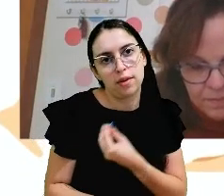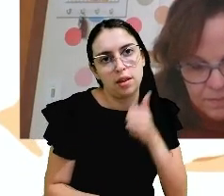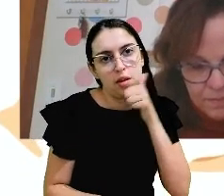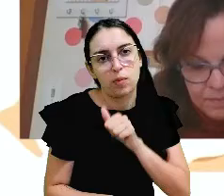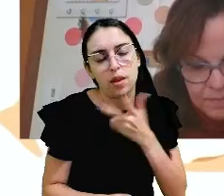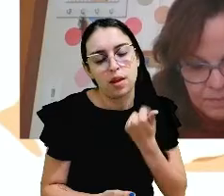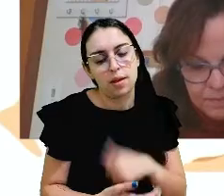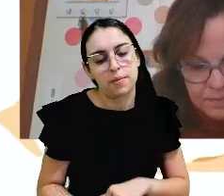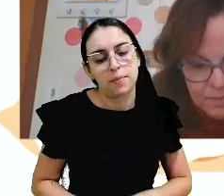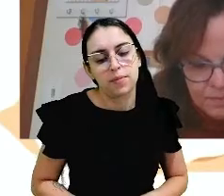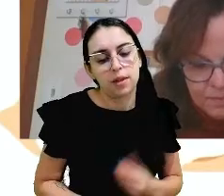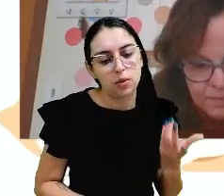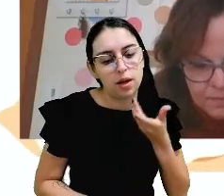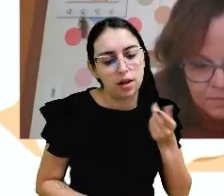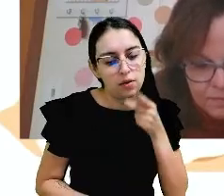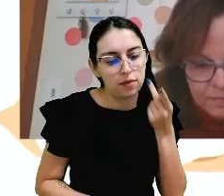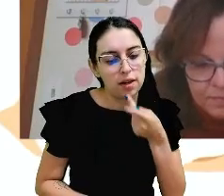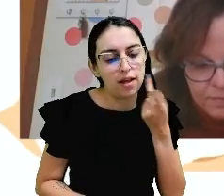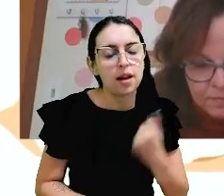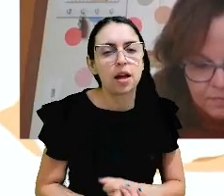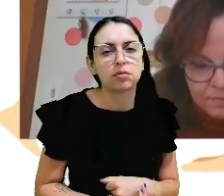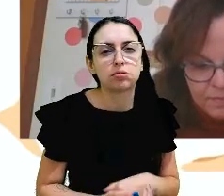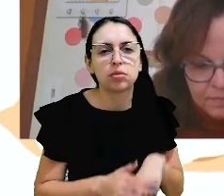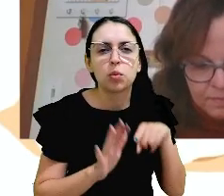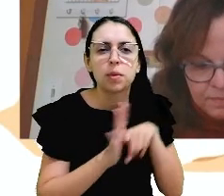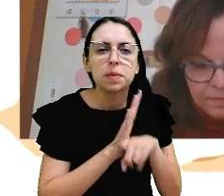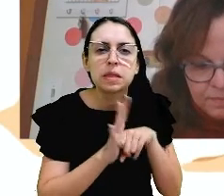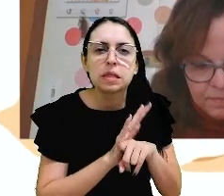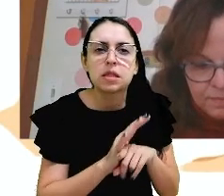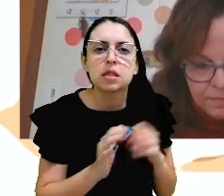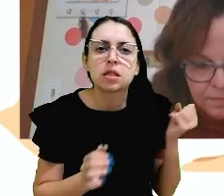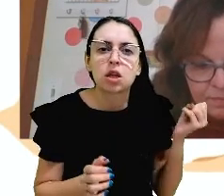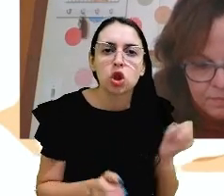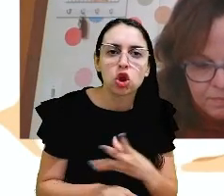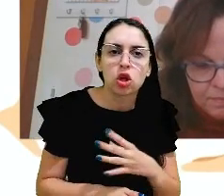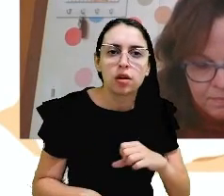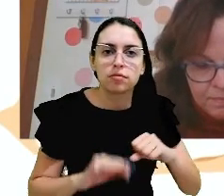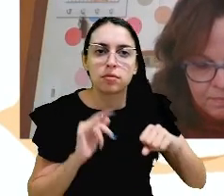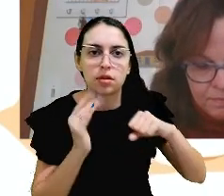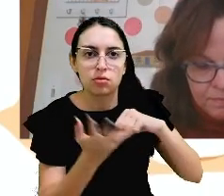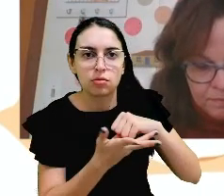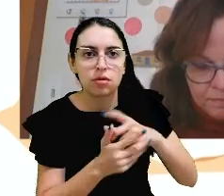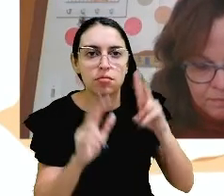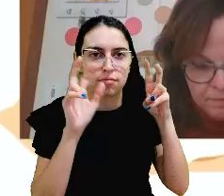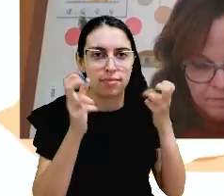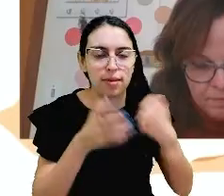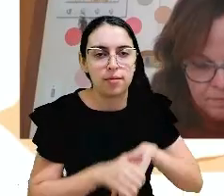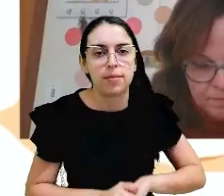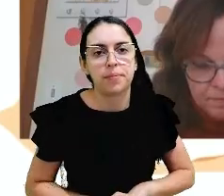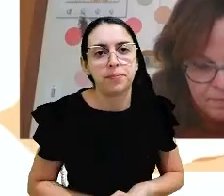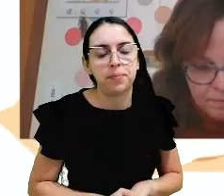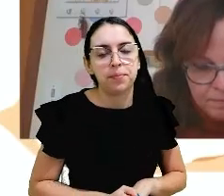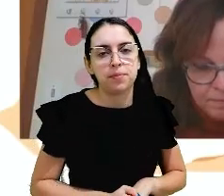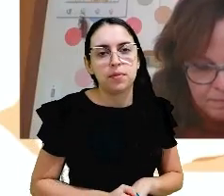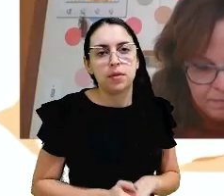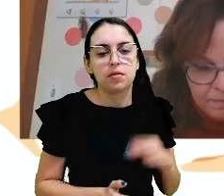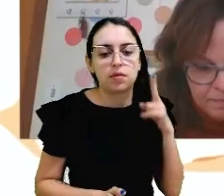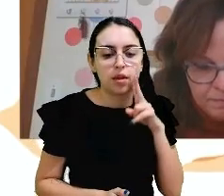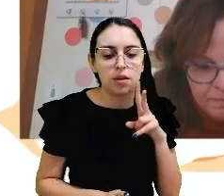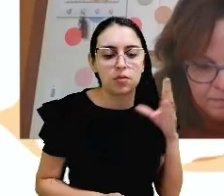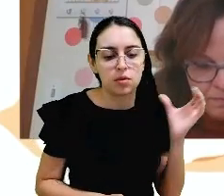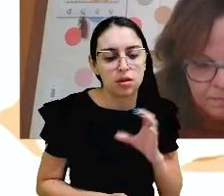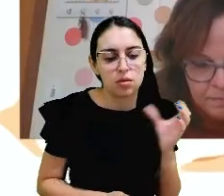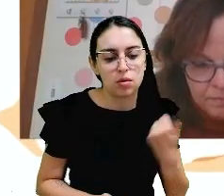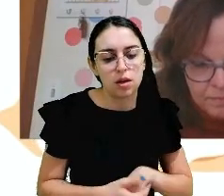Eu queria ressaltar também, li um estudo recente, né, sobre a Covid, né, a gente está nesse tempo de pandemia, e li um estudo recente que as